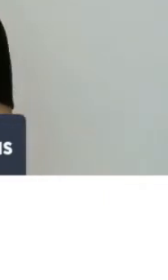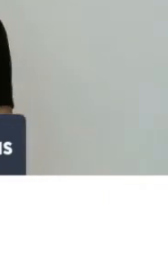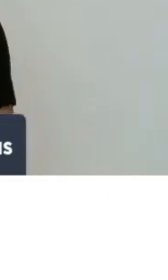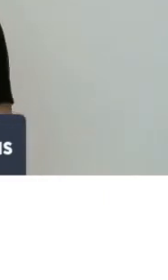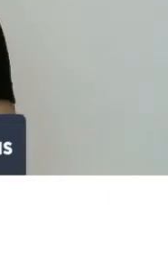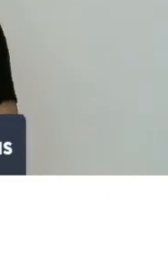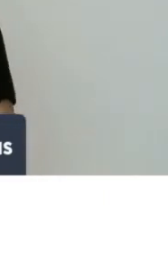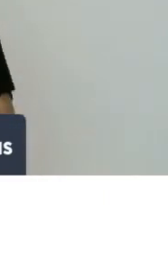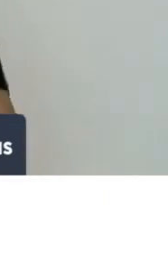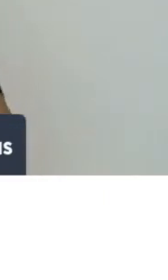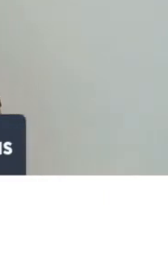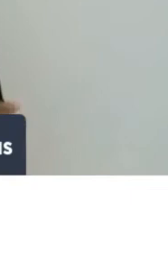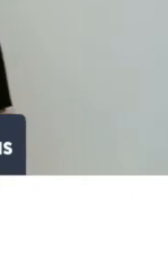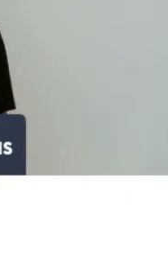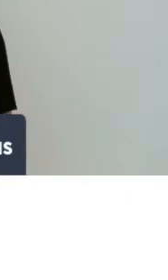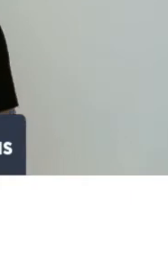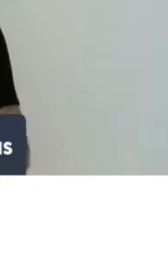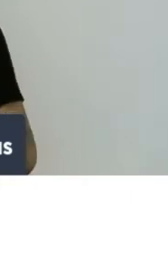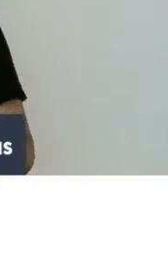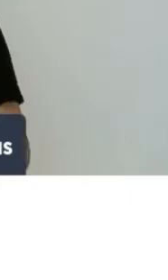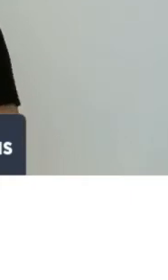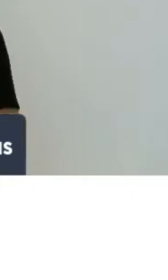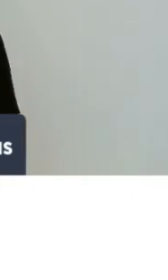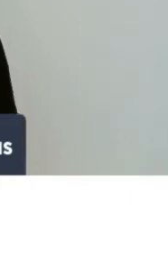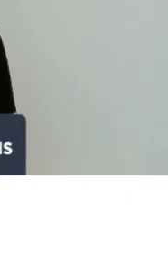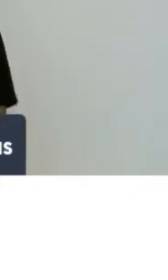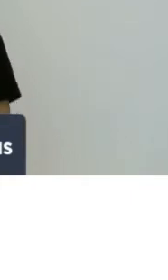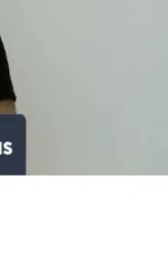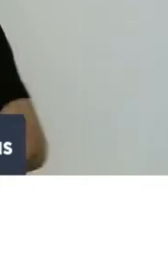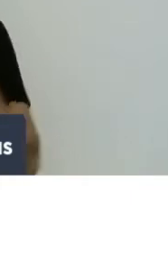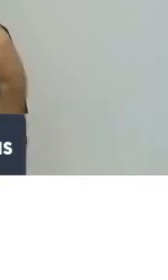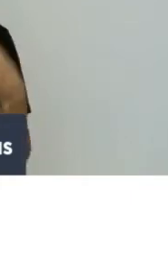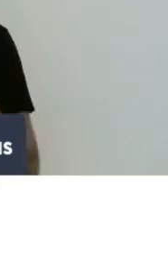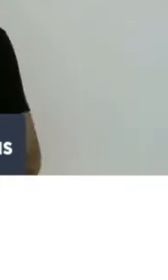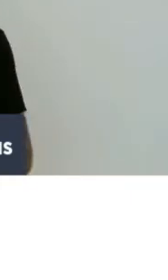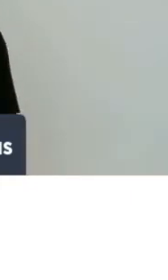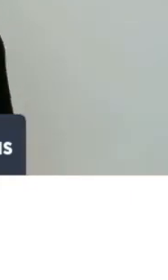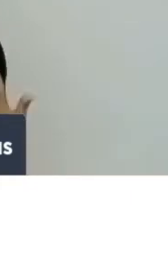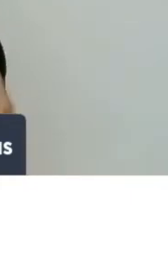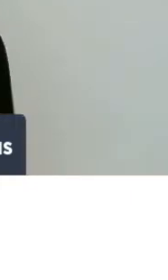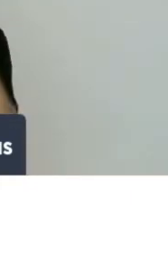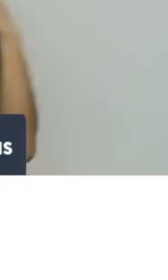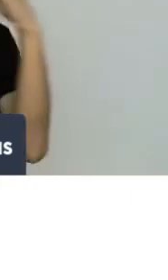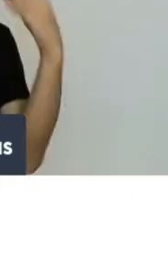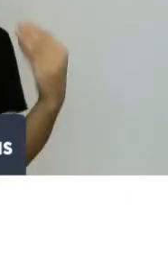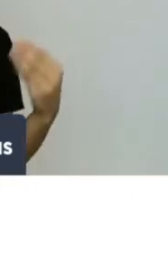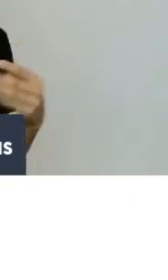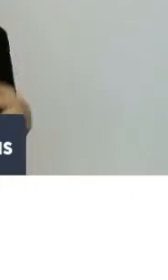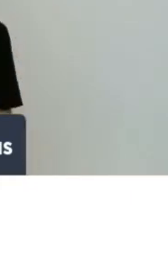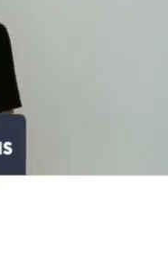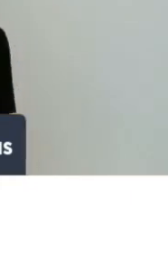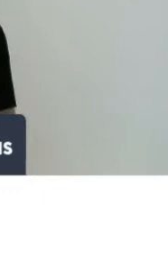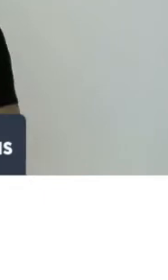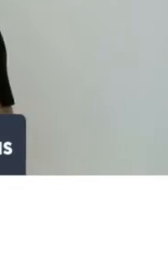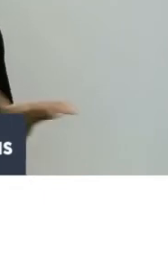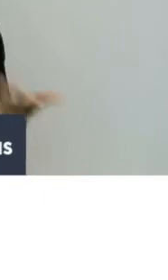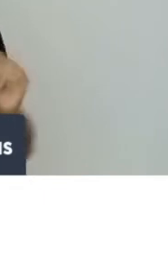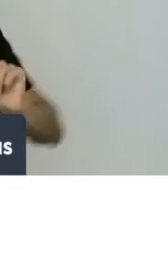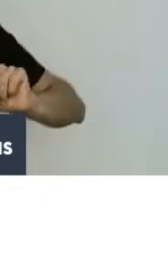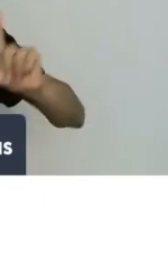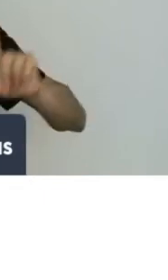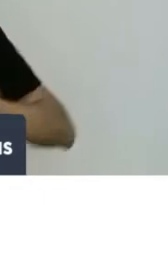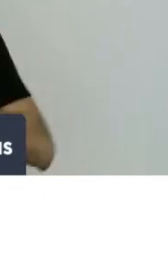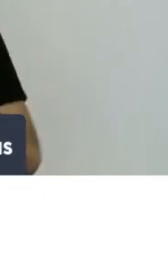ou mesmo por decisão do Poder Judiciário. Diante desse cenário, essa mesa, essa conversa de hoje tem por